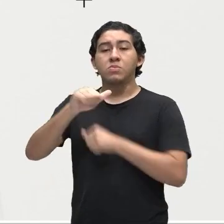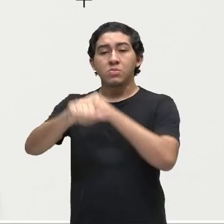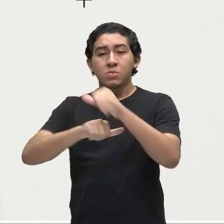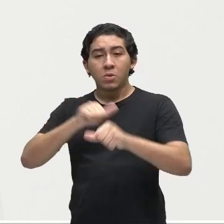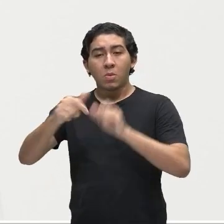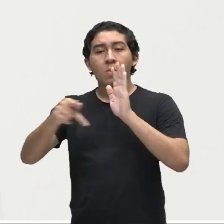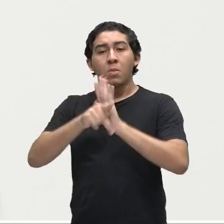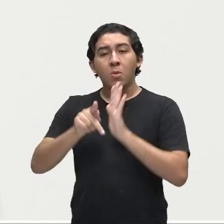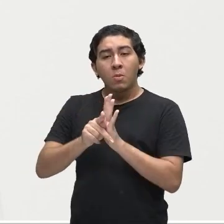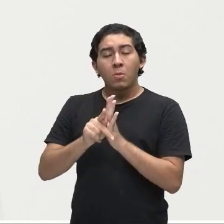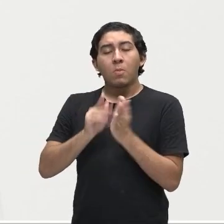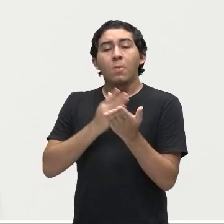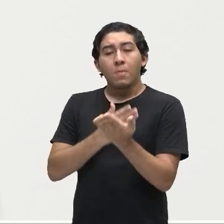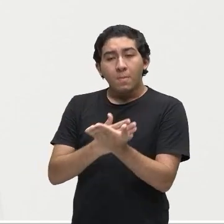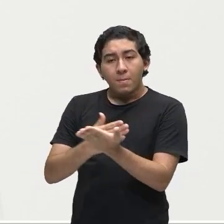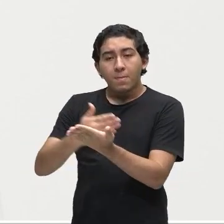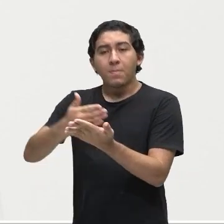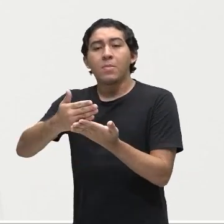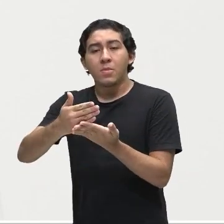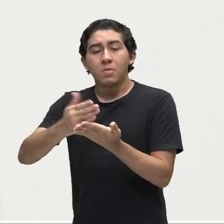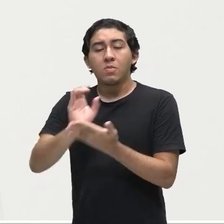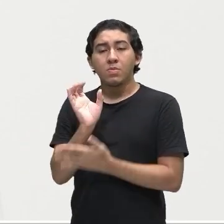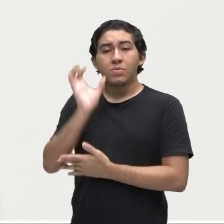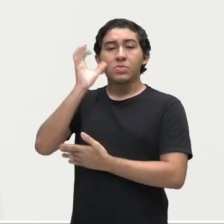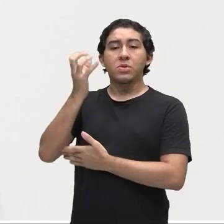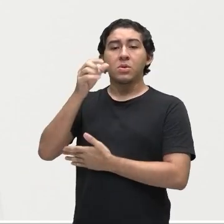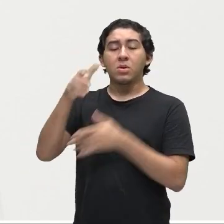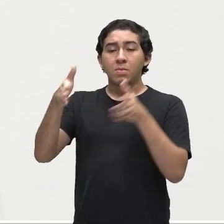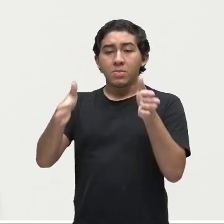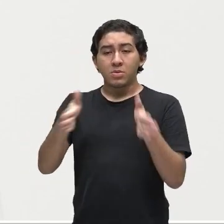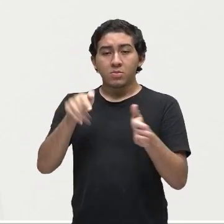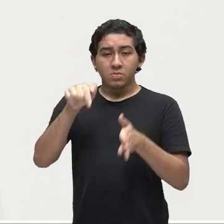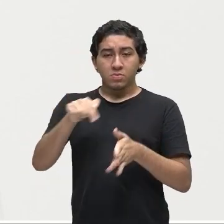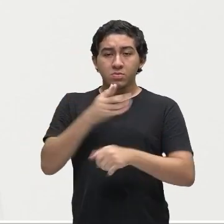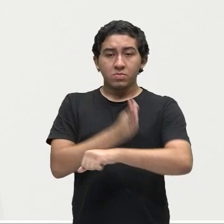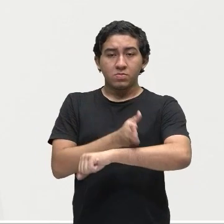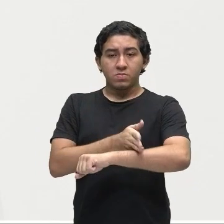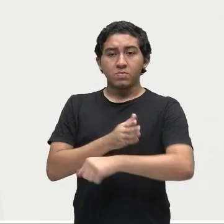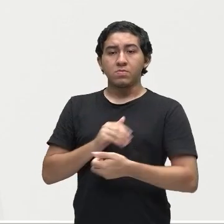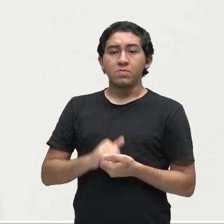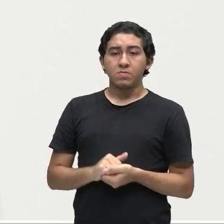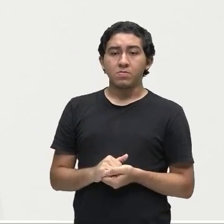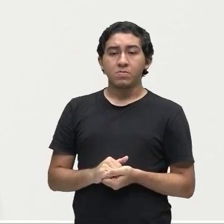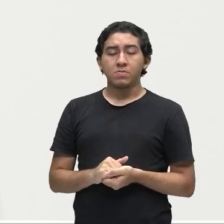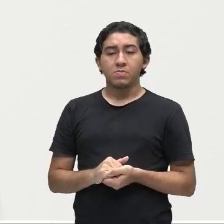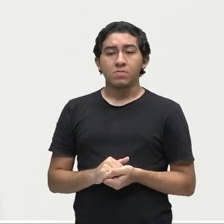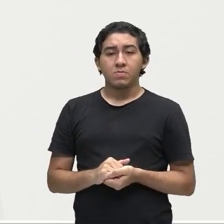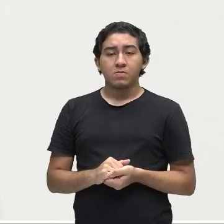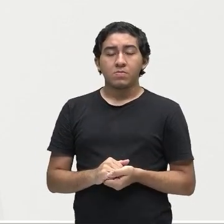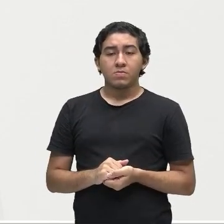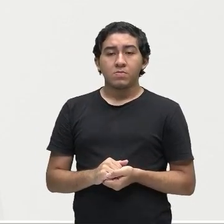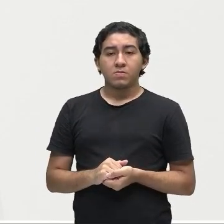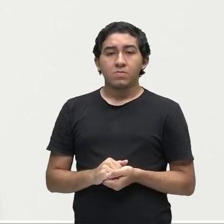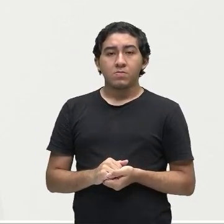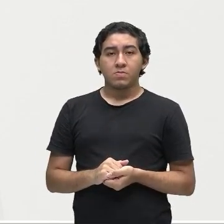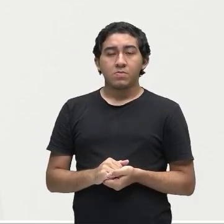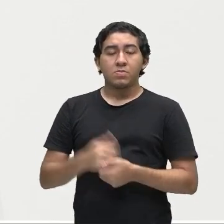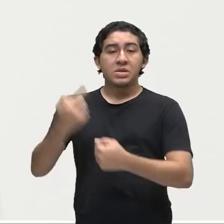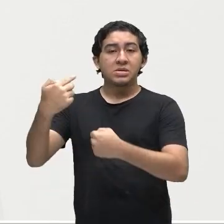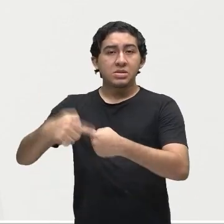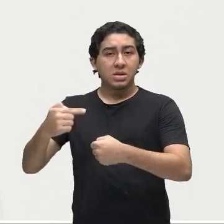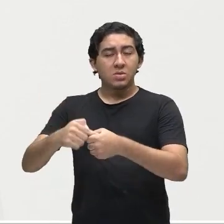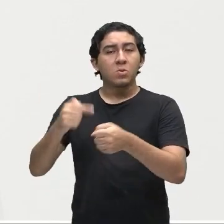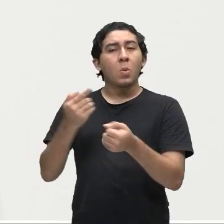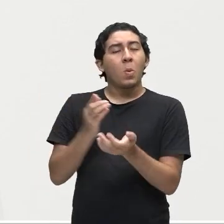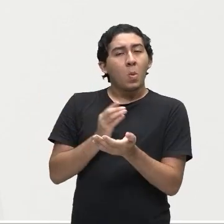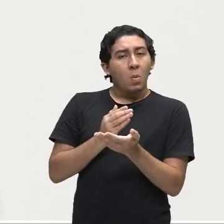que vai começar a acontecer aí neste período. As cidades vão começar a contribuir